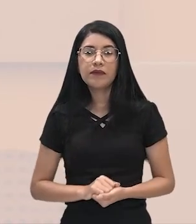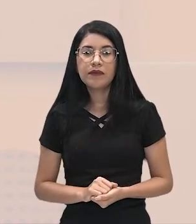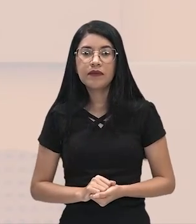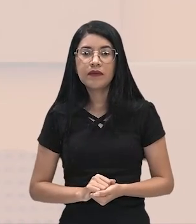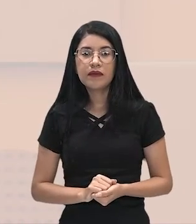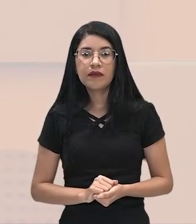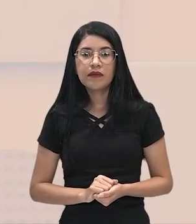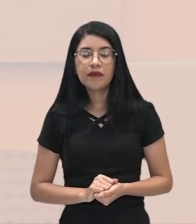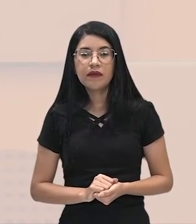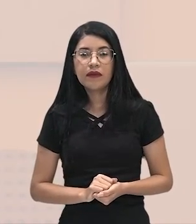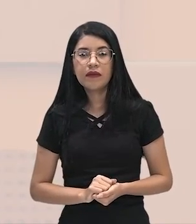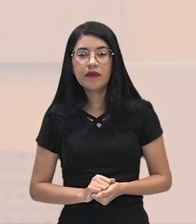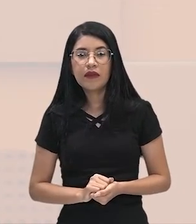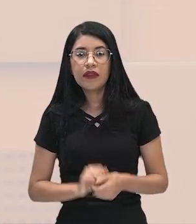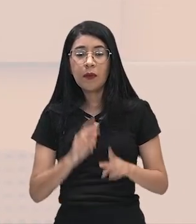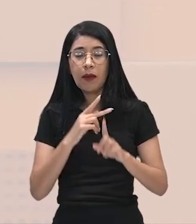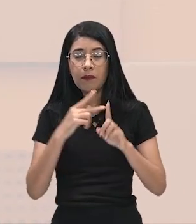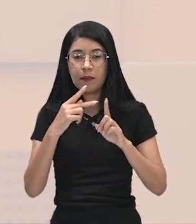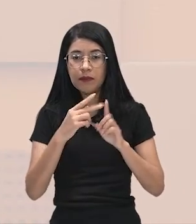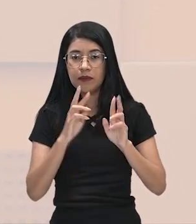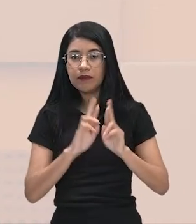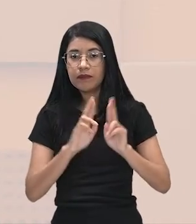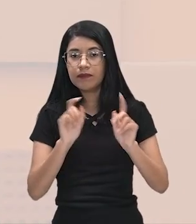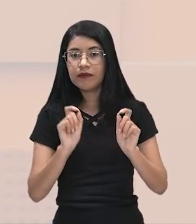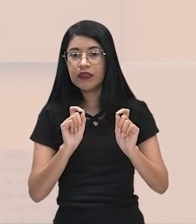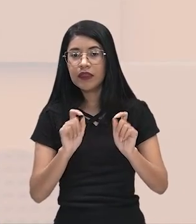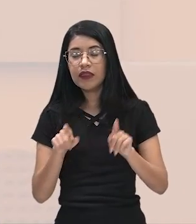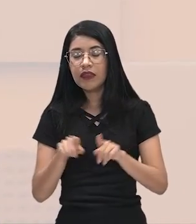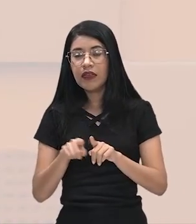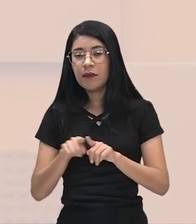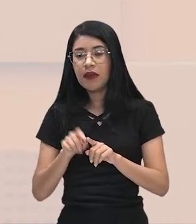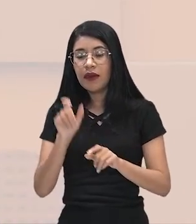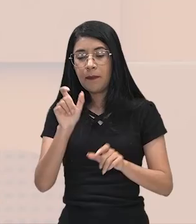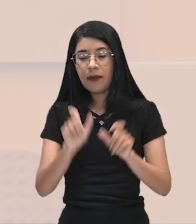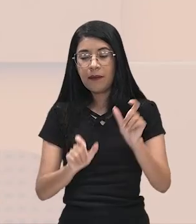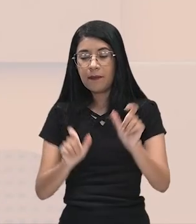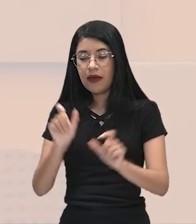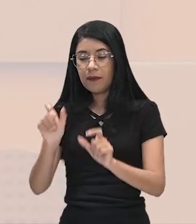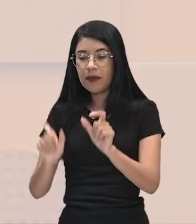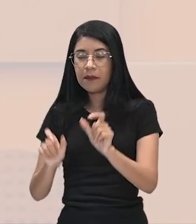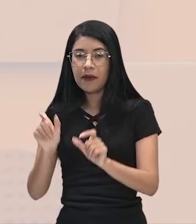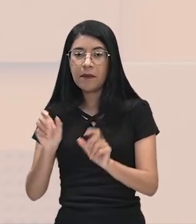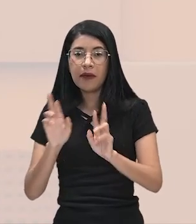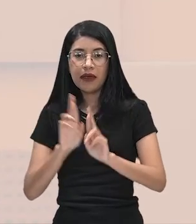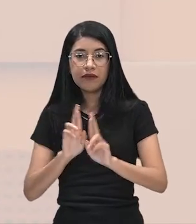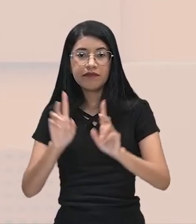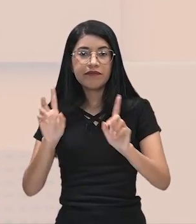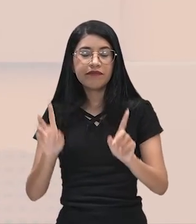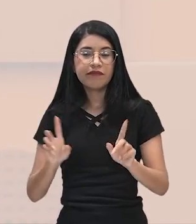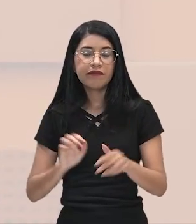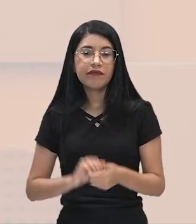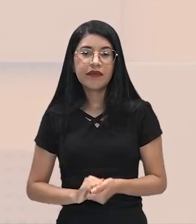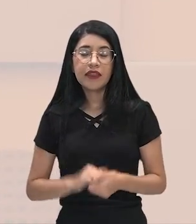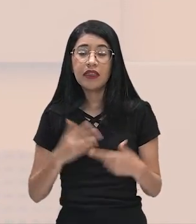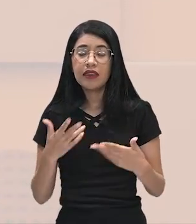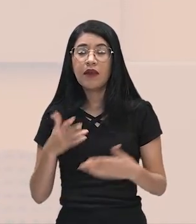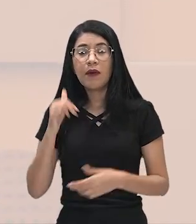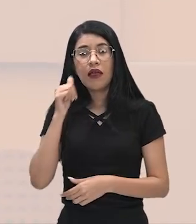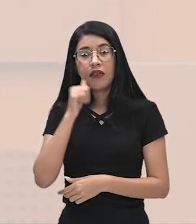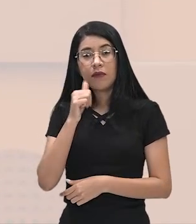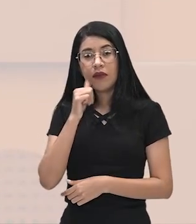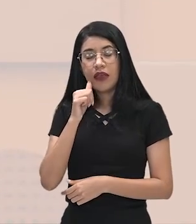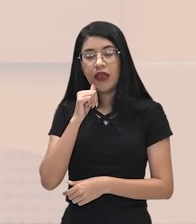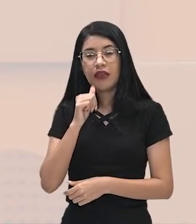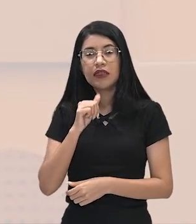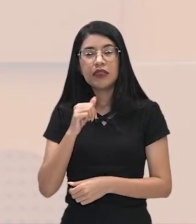olhava de forma diferente para a sociedade, também se olhava cada integrante dessa sociedade. Em Atenas, essa mulher, por mais que ela